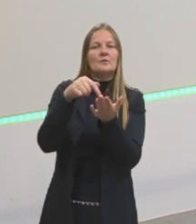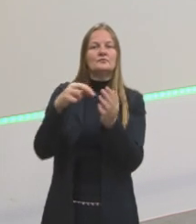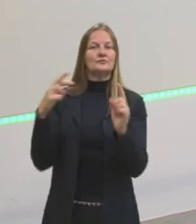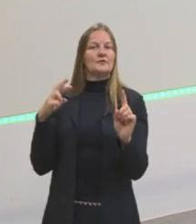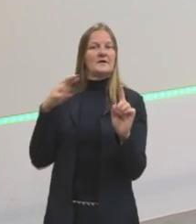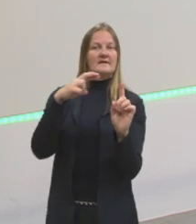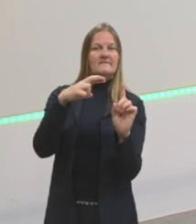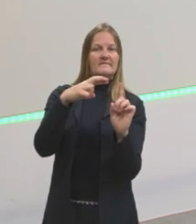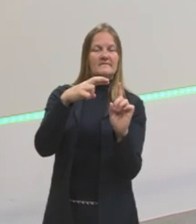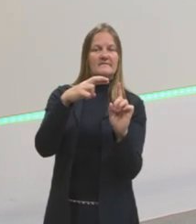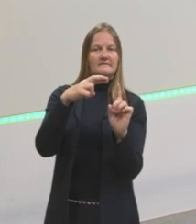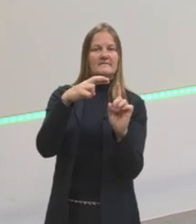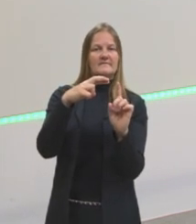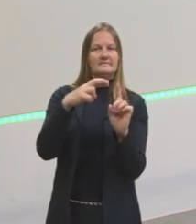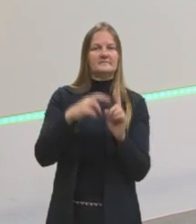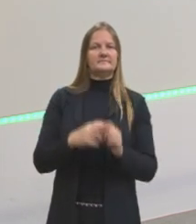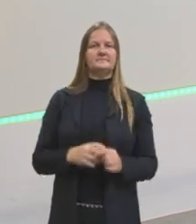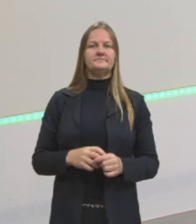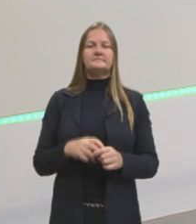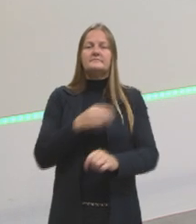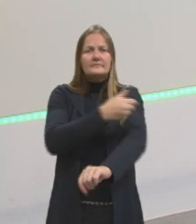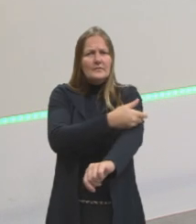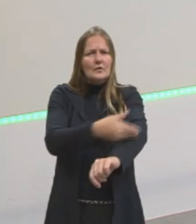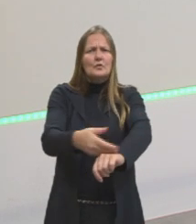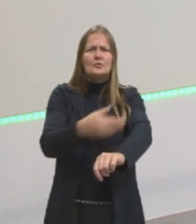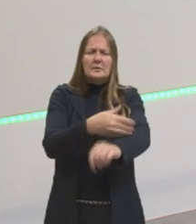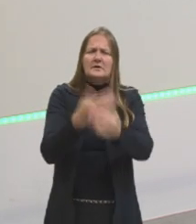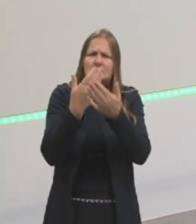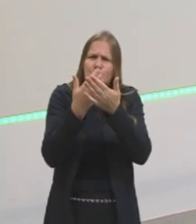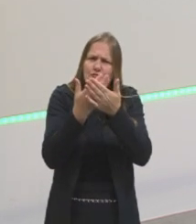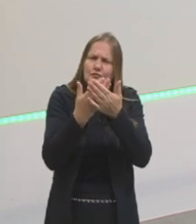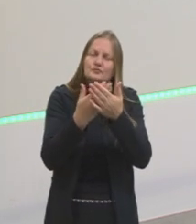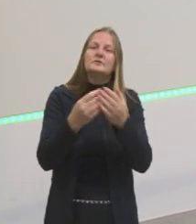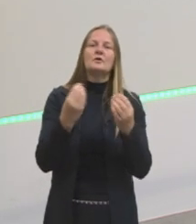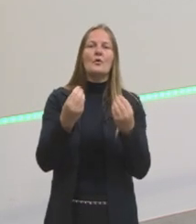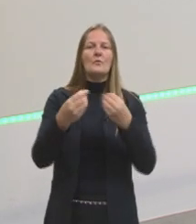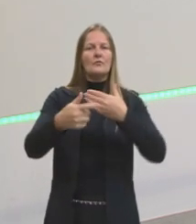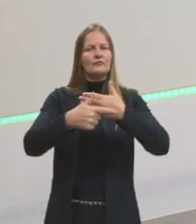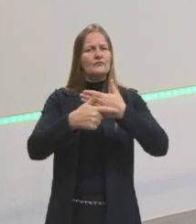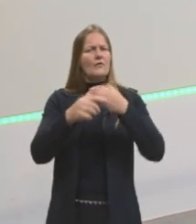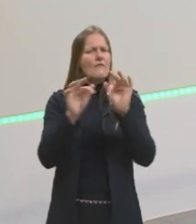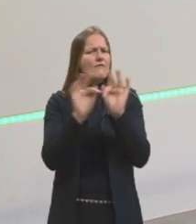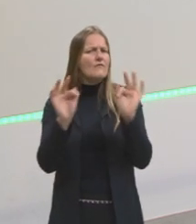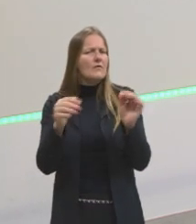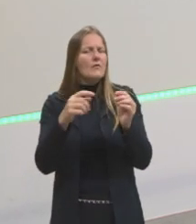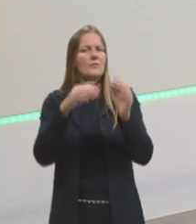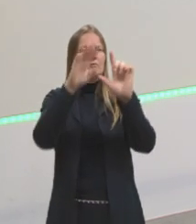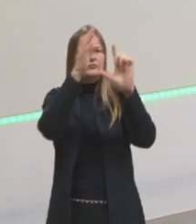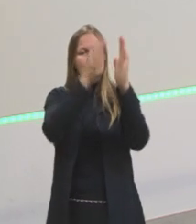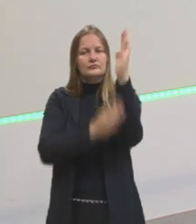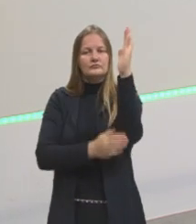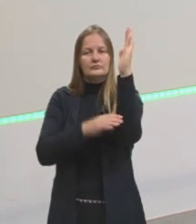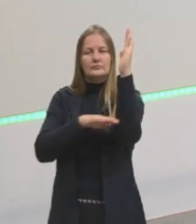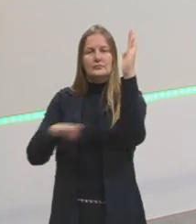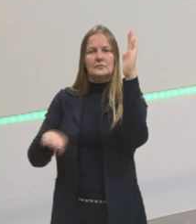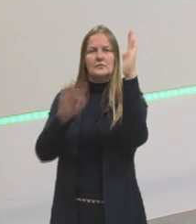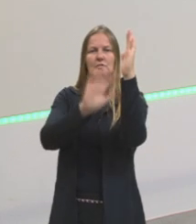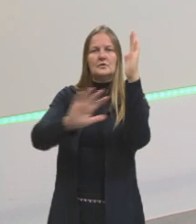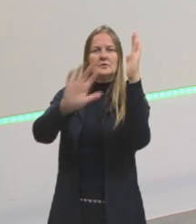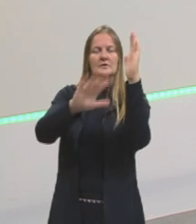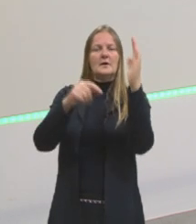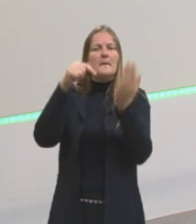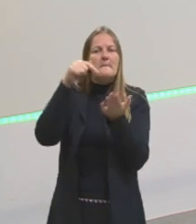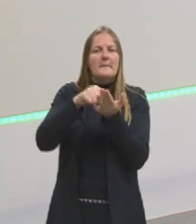para que a gente se familiarize familiares então com o estudo de funções certo de plano cartesiano de marcação de